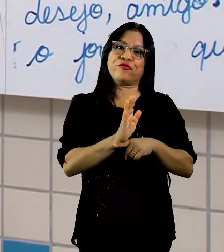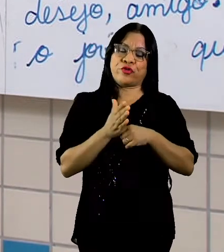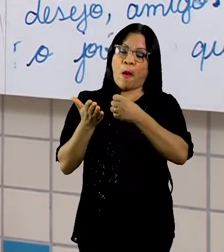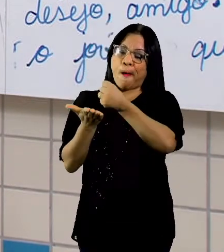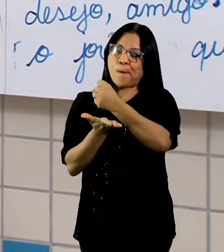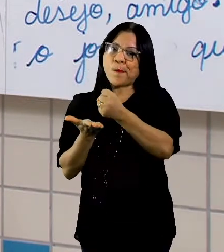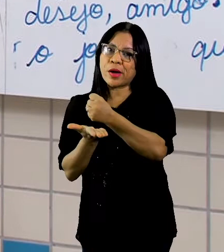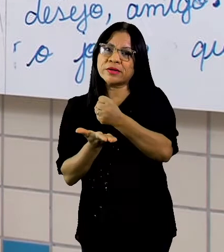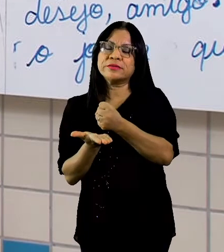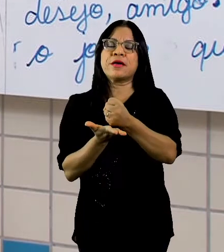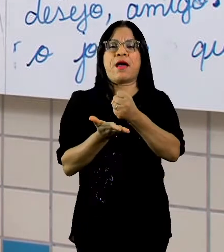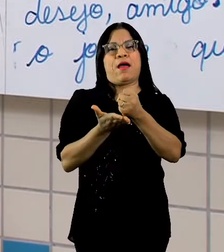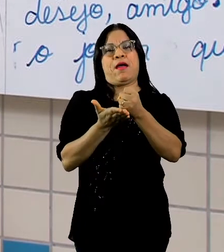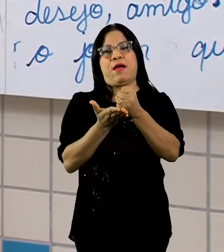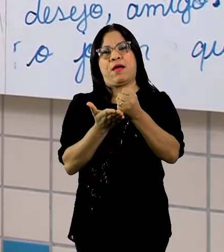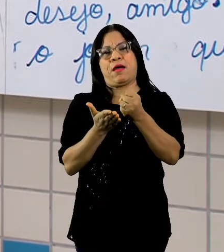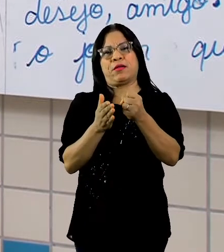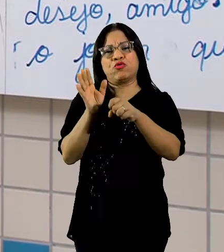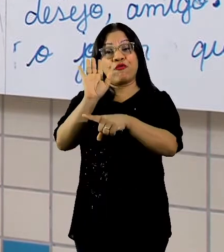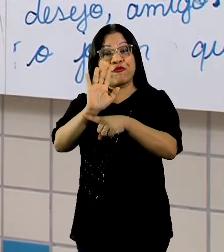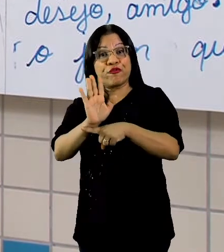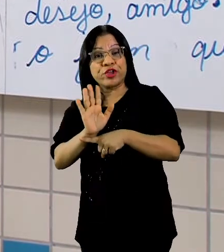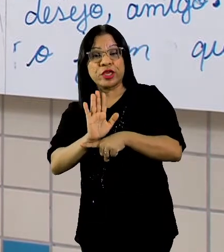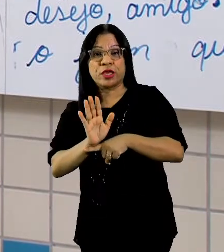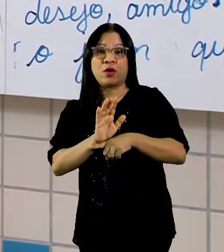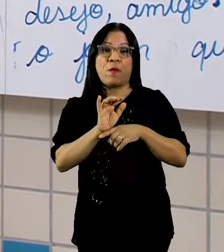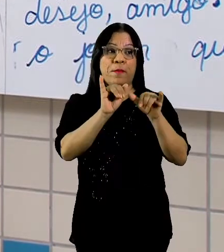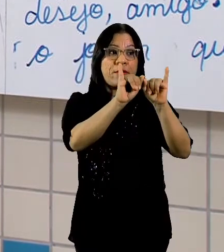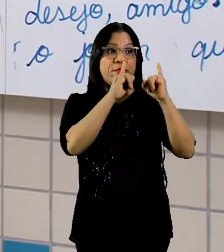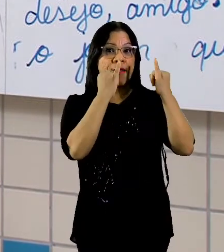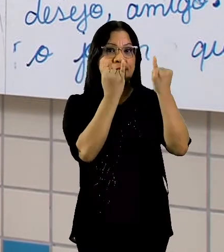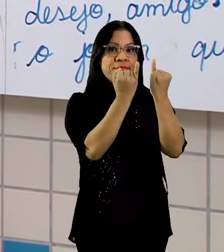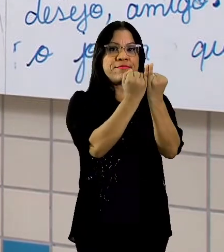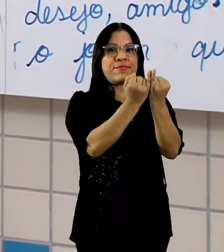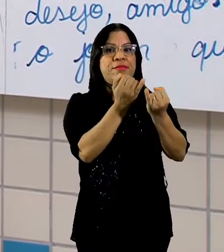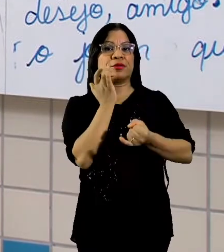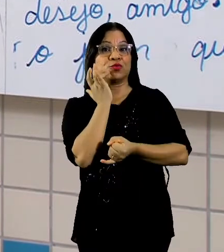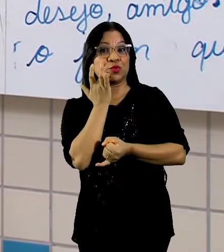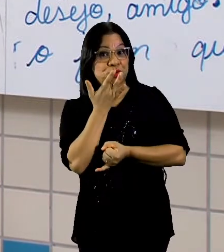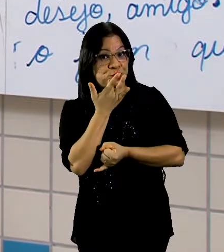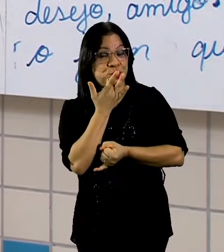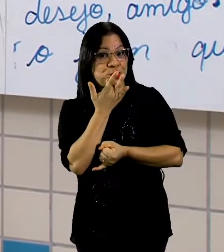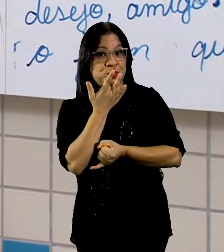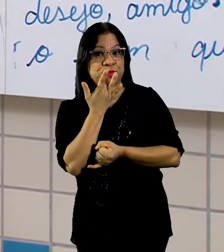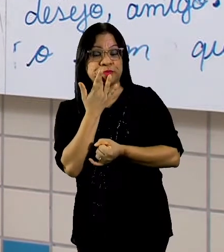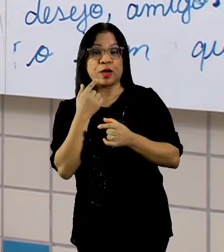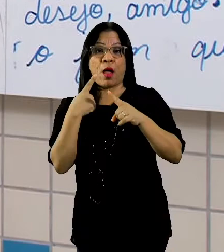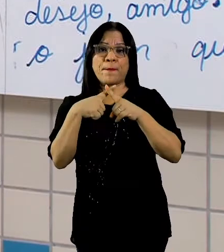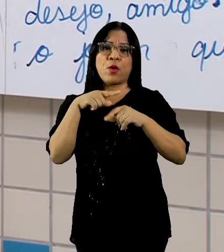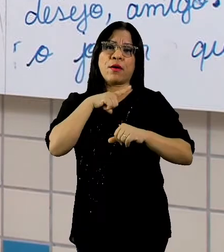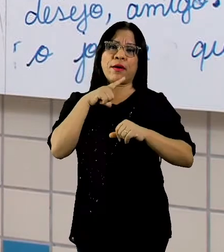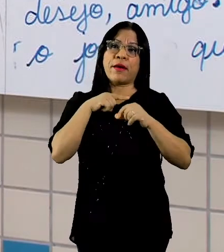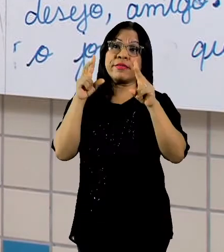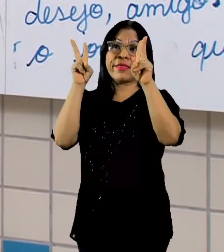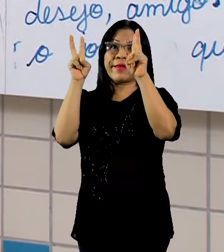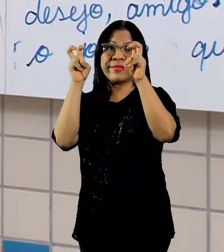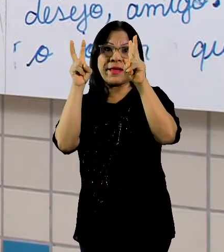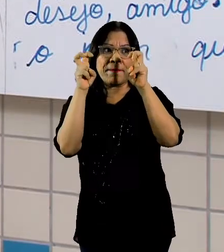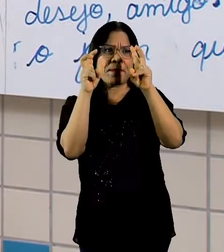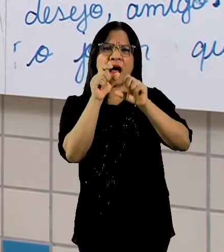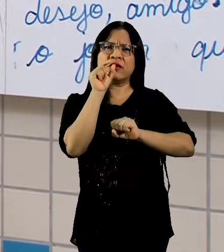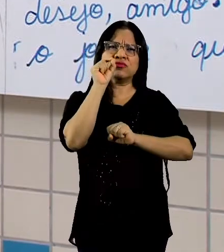Quais são estes filmes? Filmes que abordam temáticas relacionadas aos